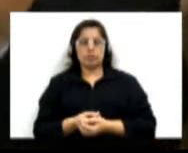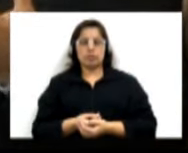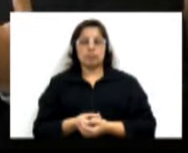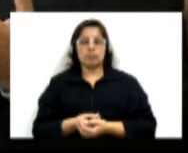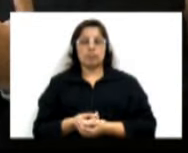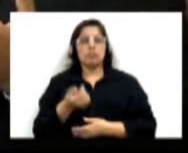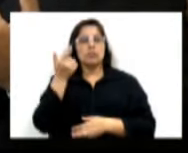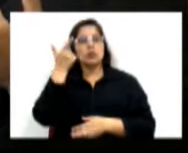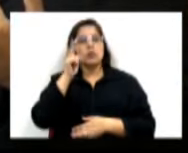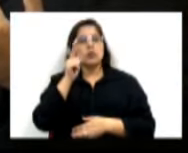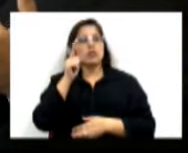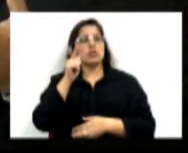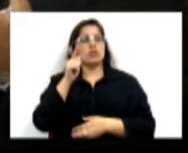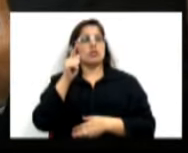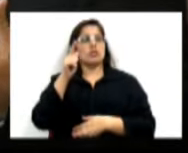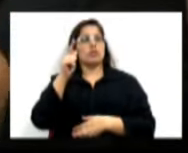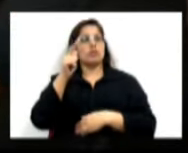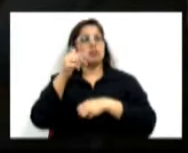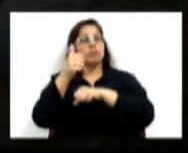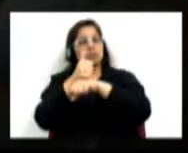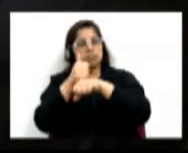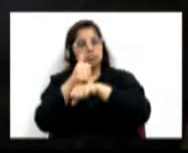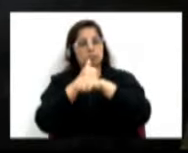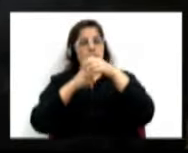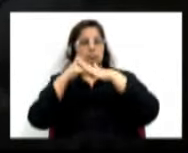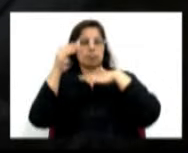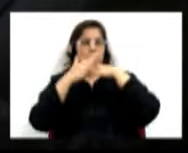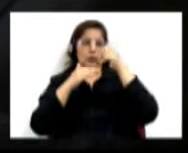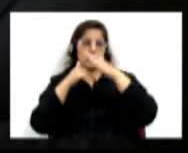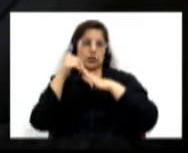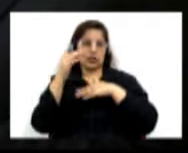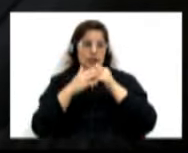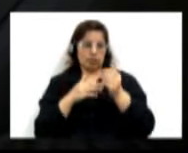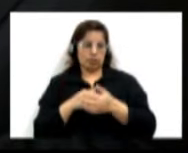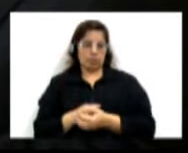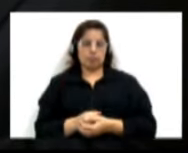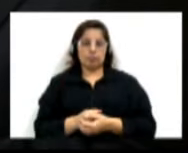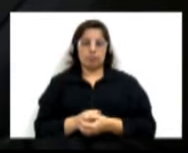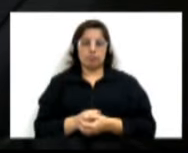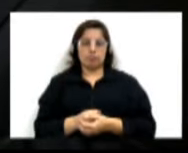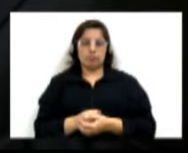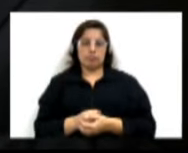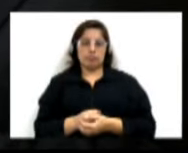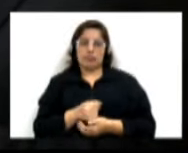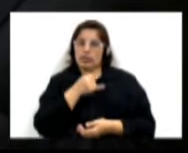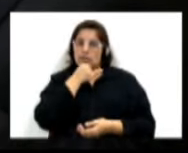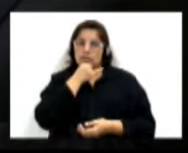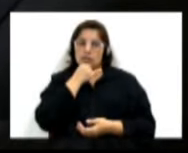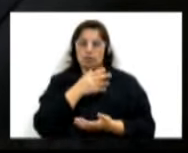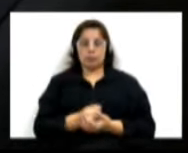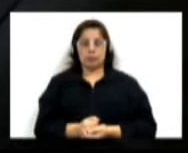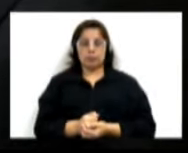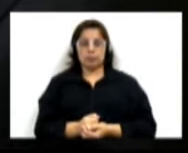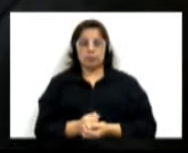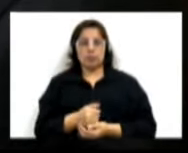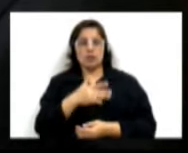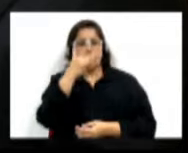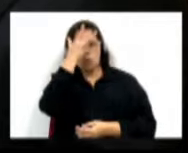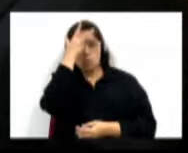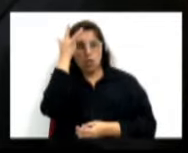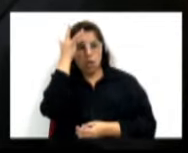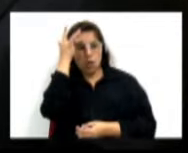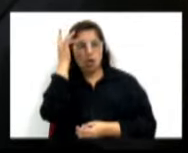para a produção em nível técnico. Né? O engenheiro nunca vai querer trabalhar de peão. O engenheiro nunca vai ser um apontador de